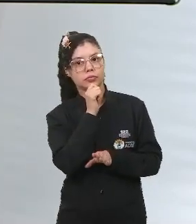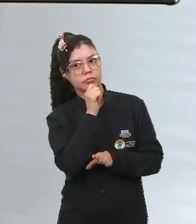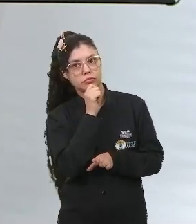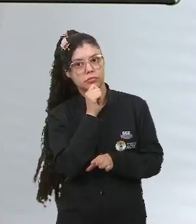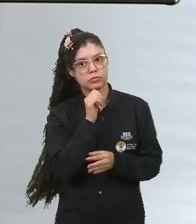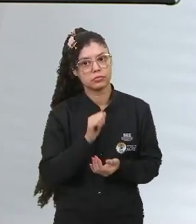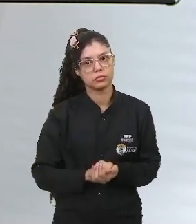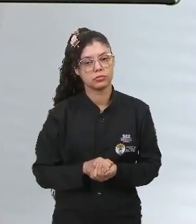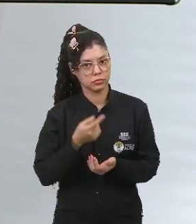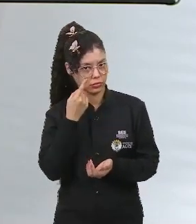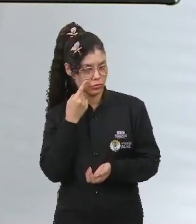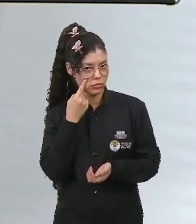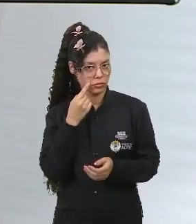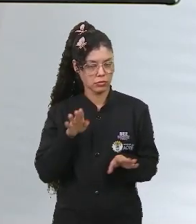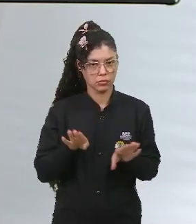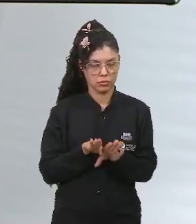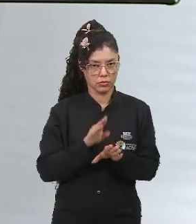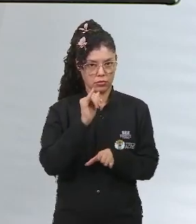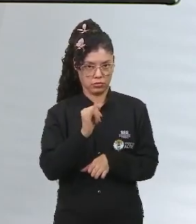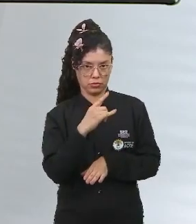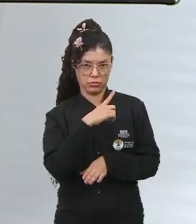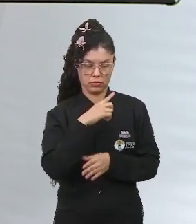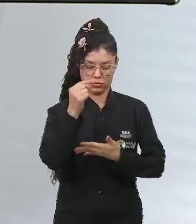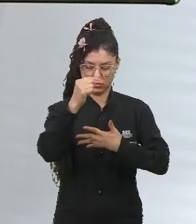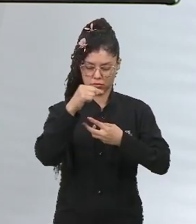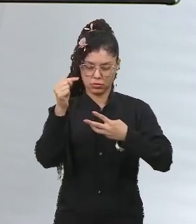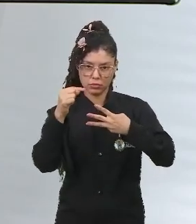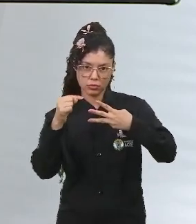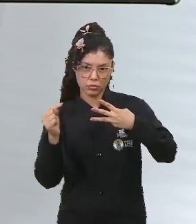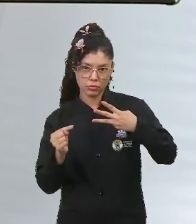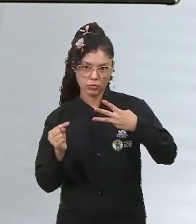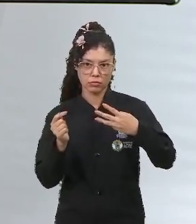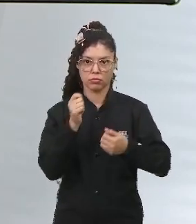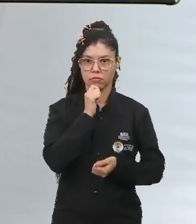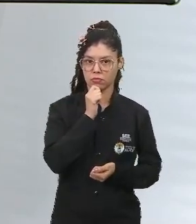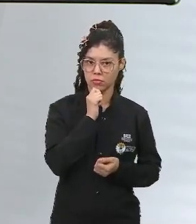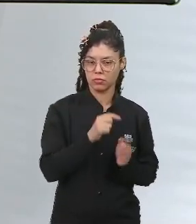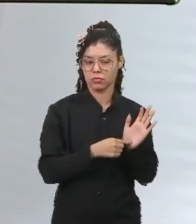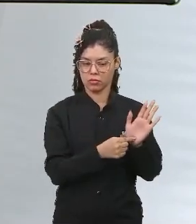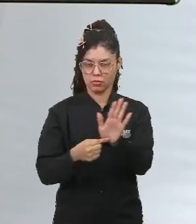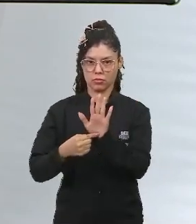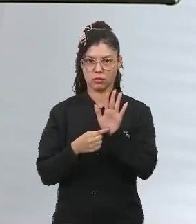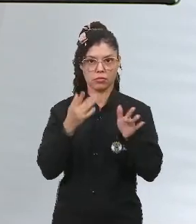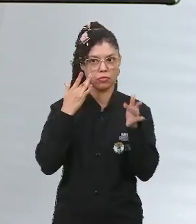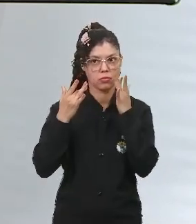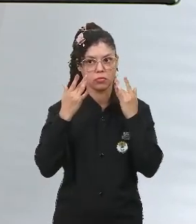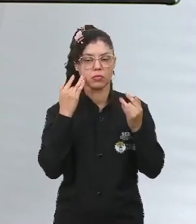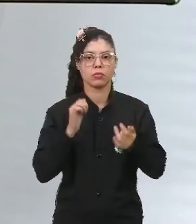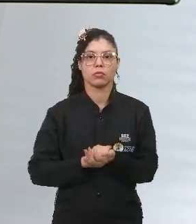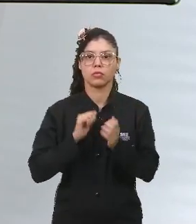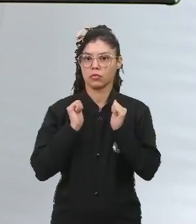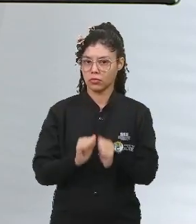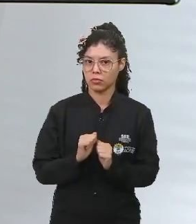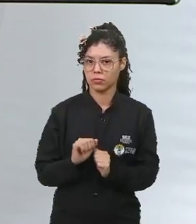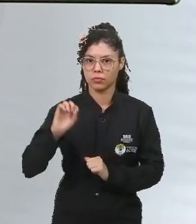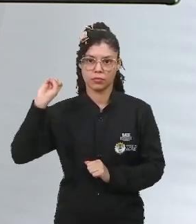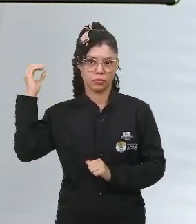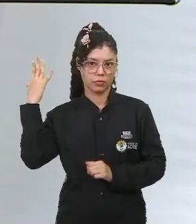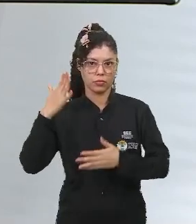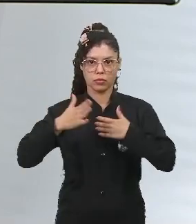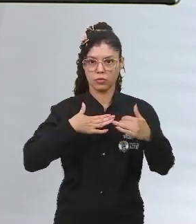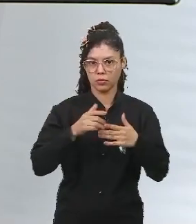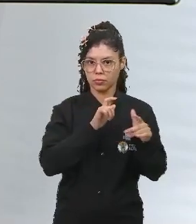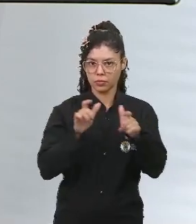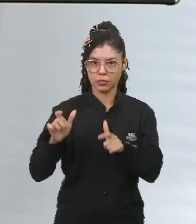que é o espectador. Então, se eu tenho esses três elementos, esse teatro, essa apresentação teatral, ela pode acontecer em